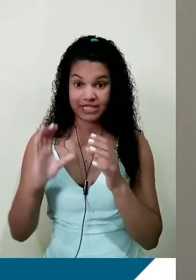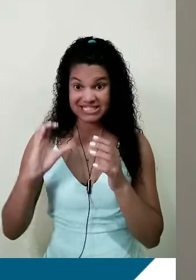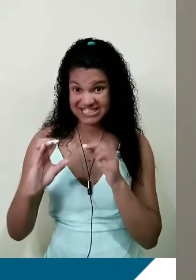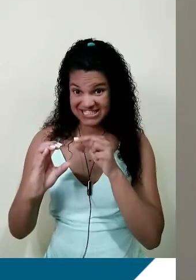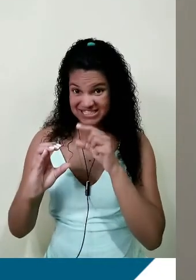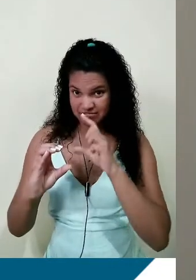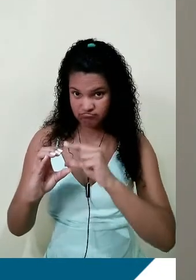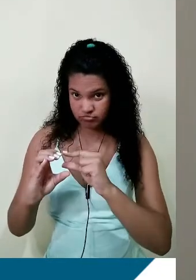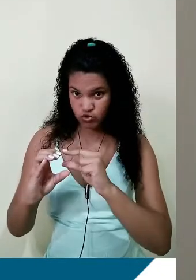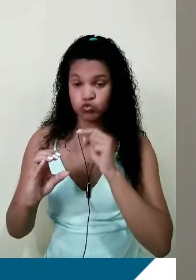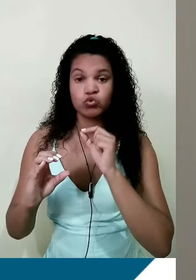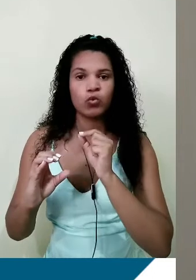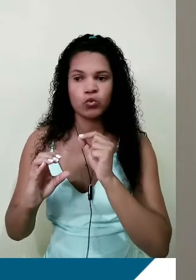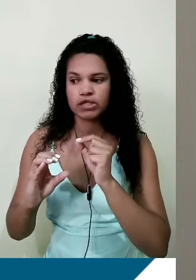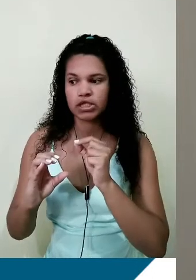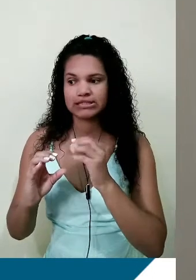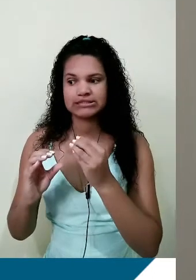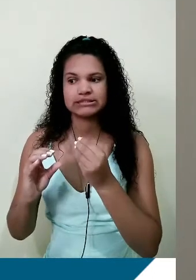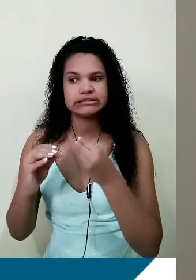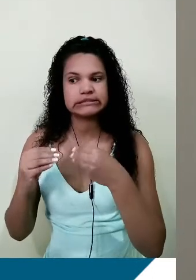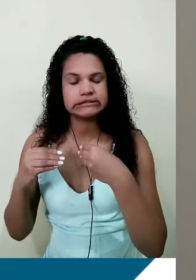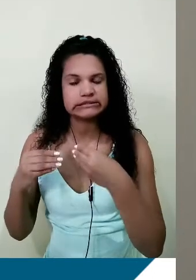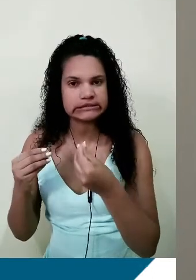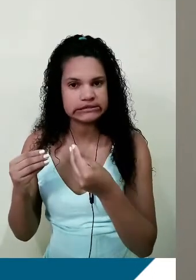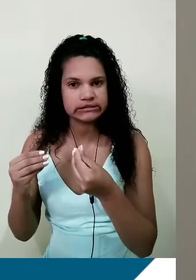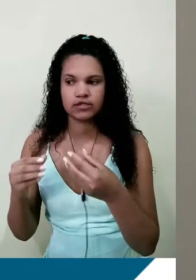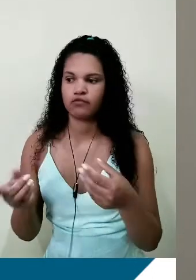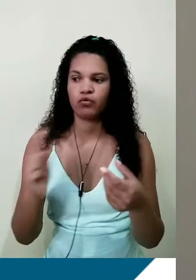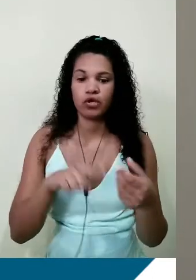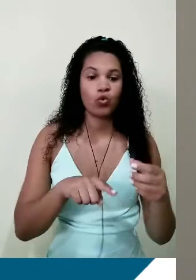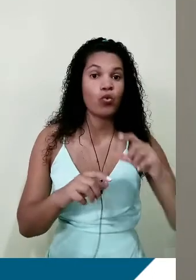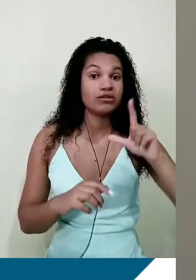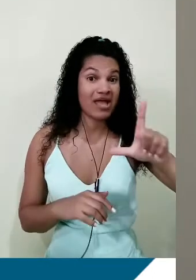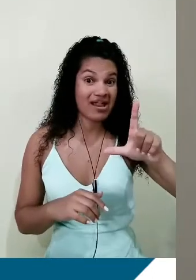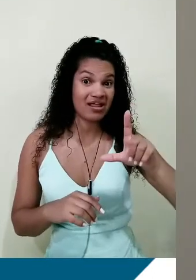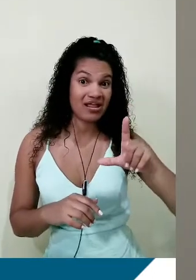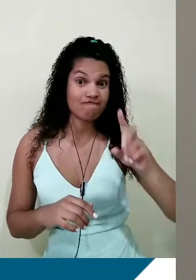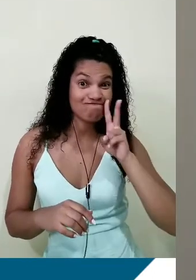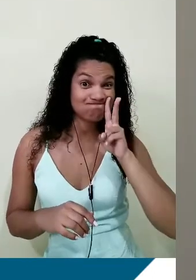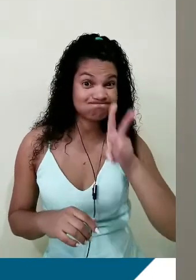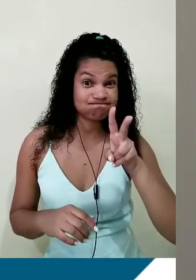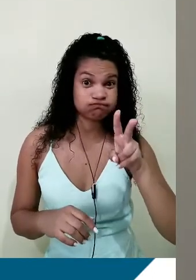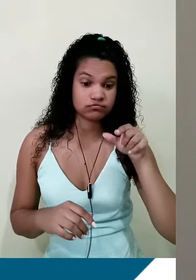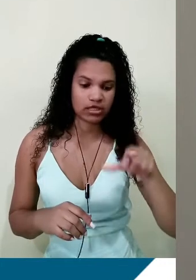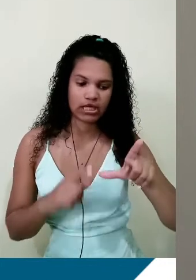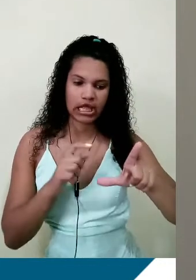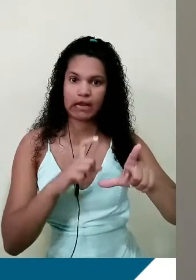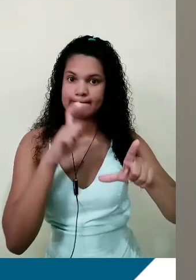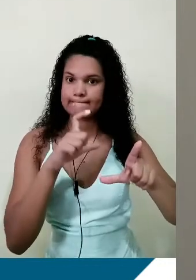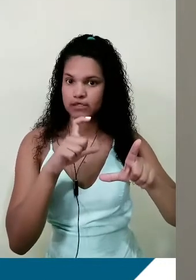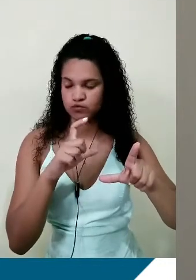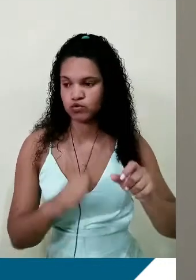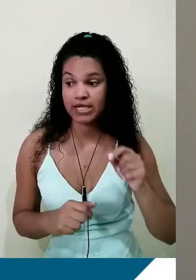o calor específico latente, denotado com a letra L maiúsculo. Daí, esses calores